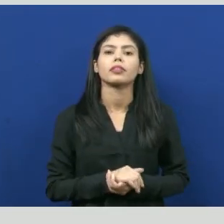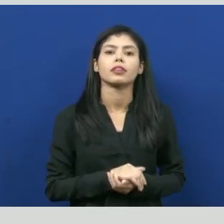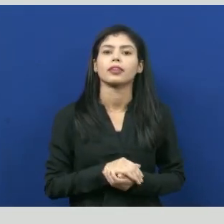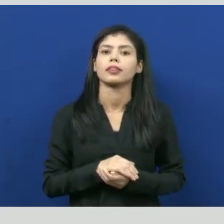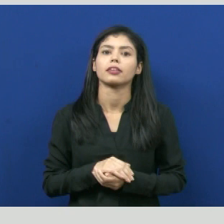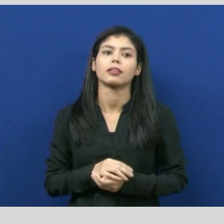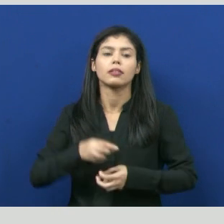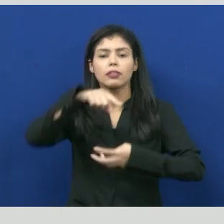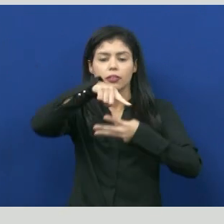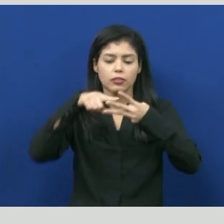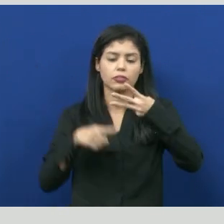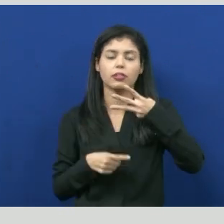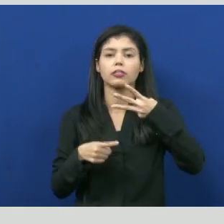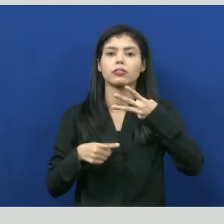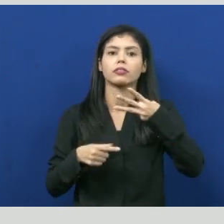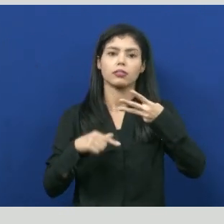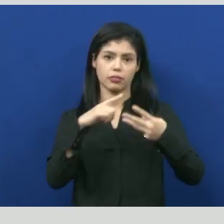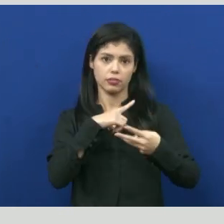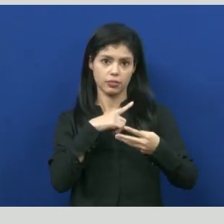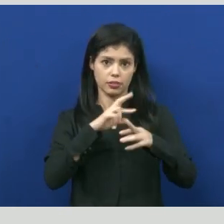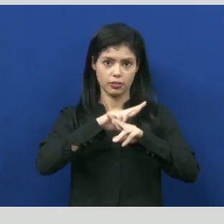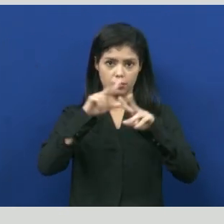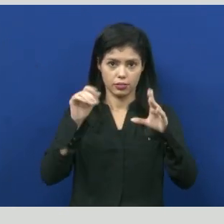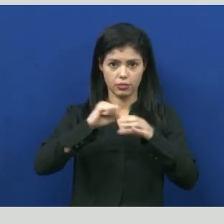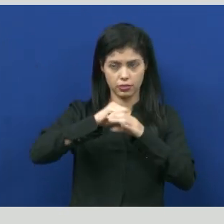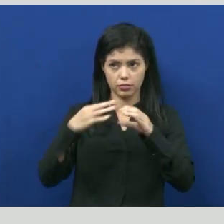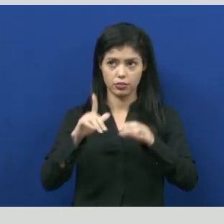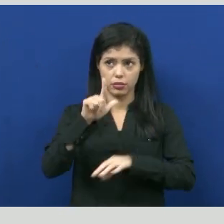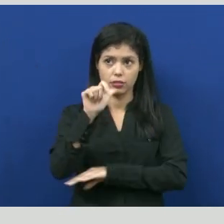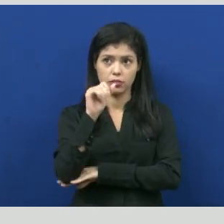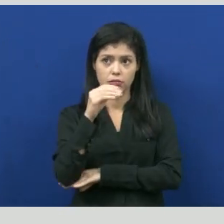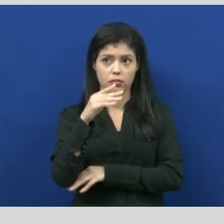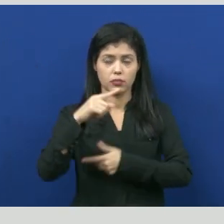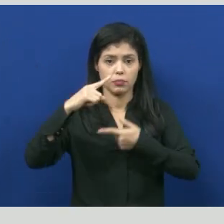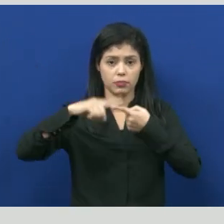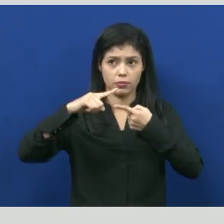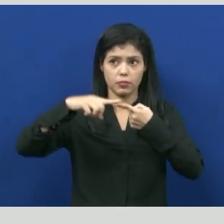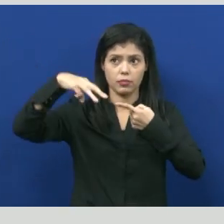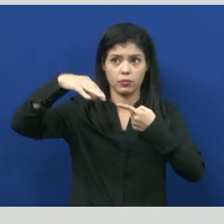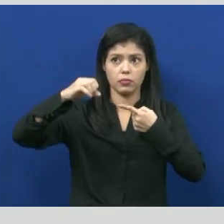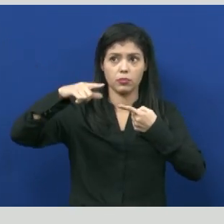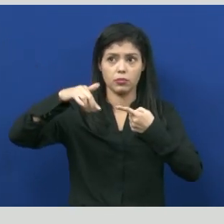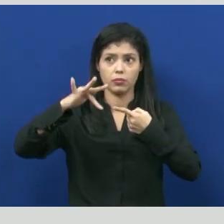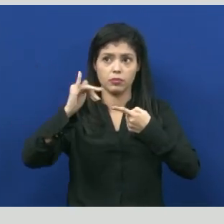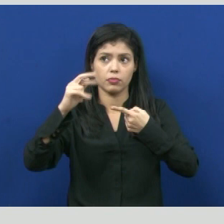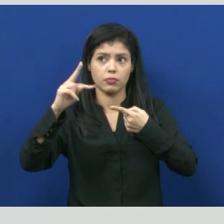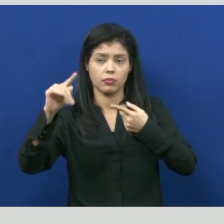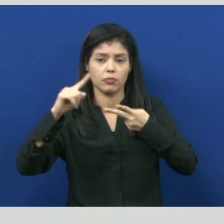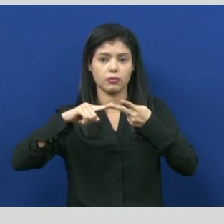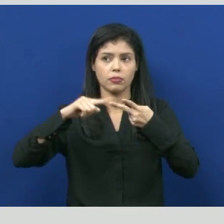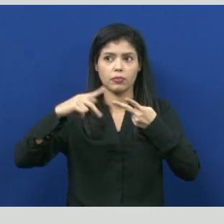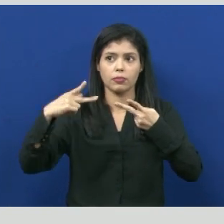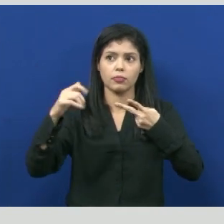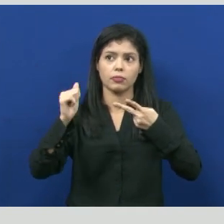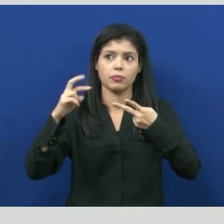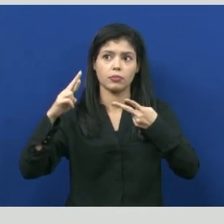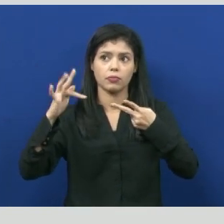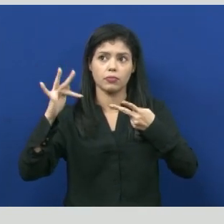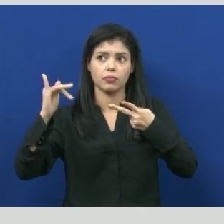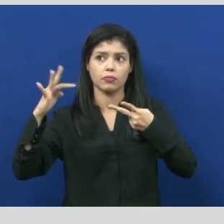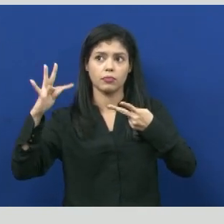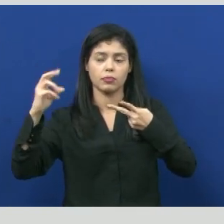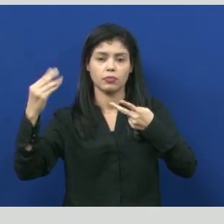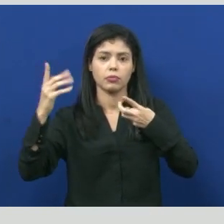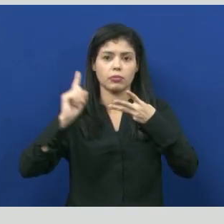Nós temos 3 tipos de cladogramas: os monofiléticos, parafiléticos e polifiléticos.